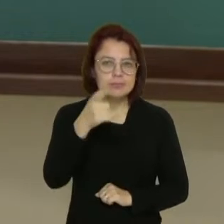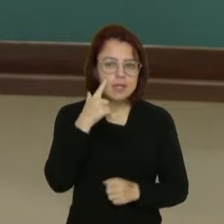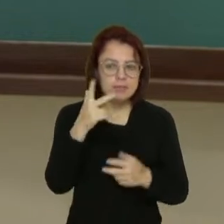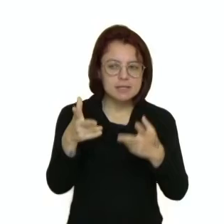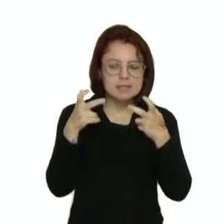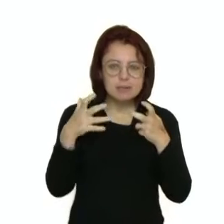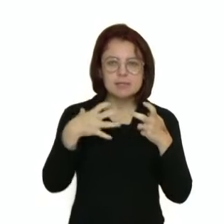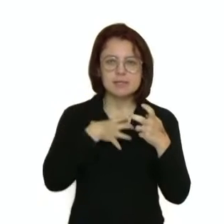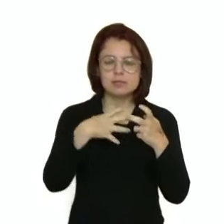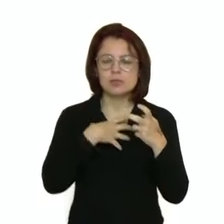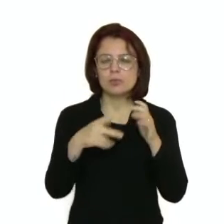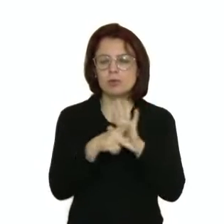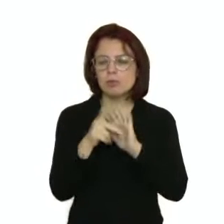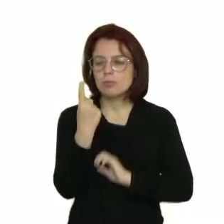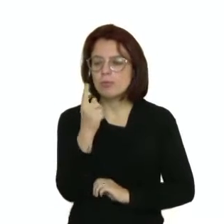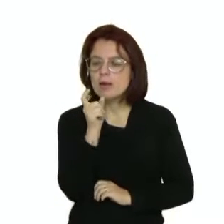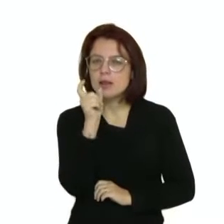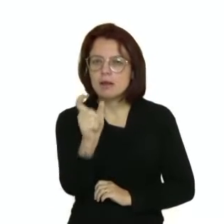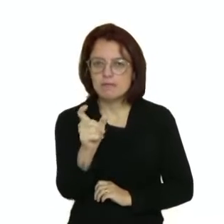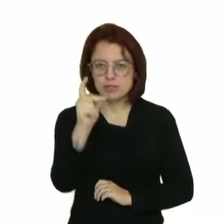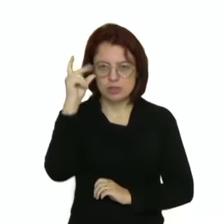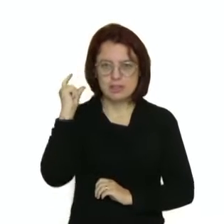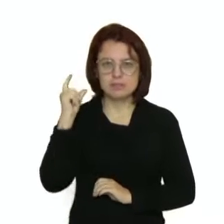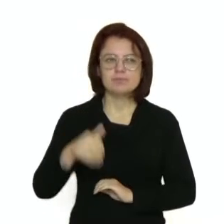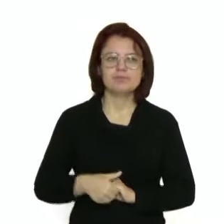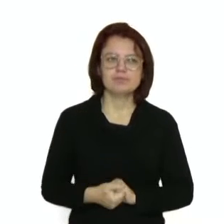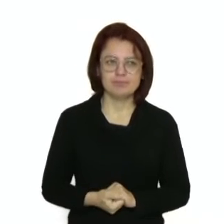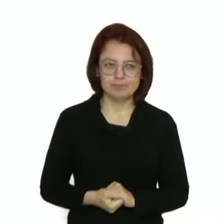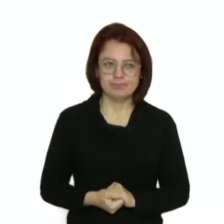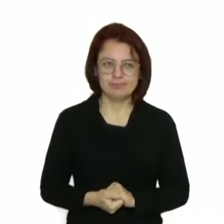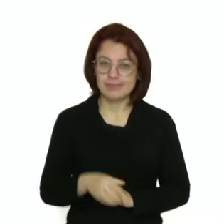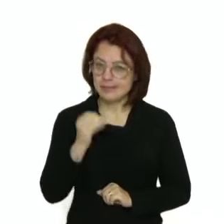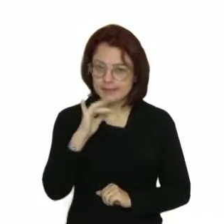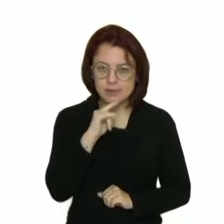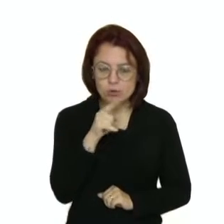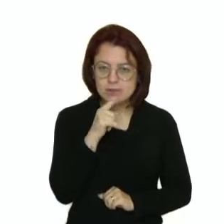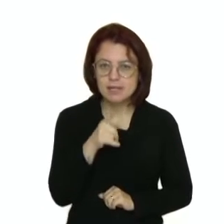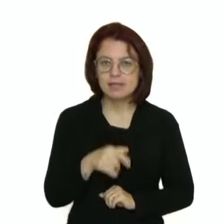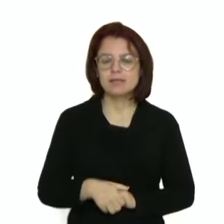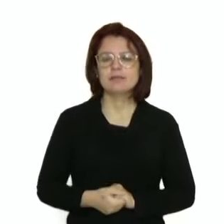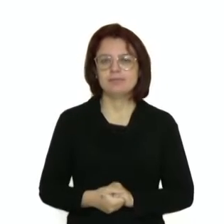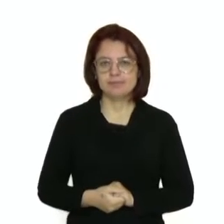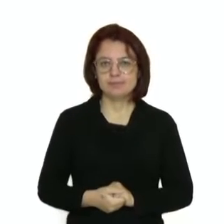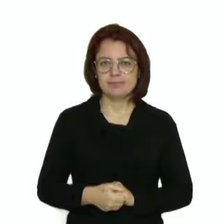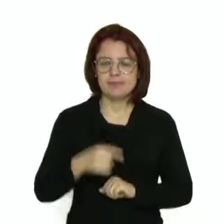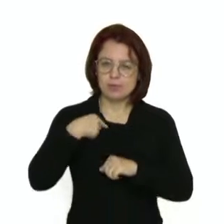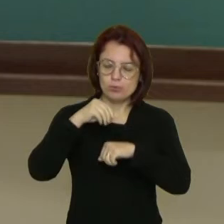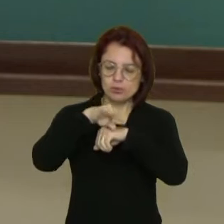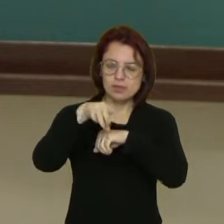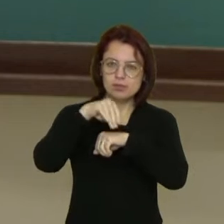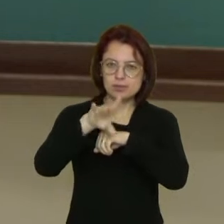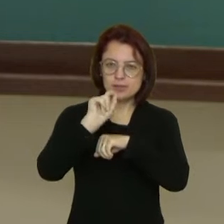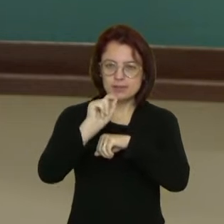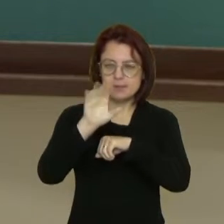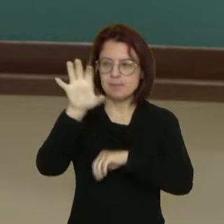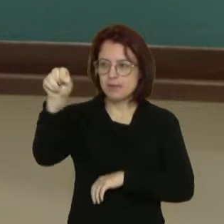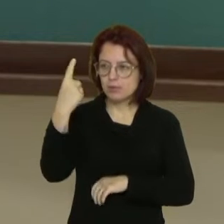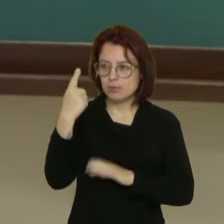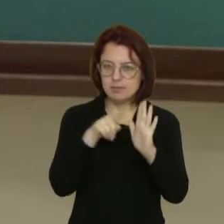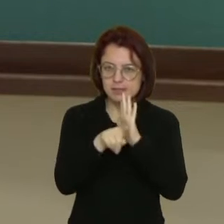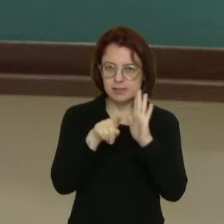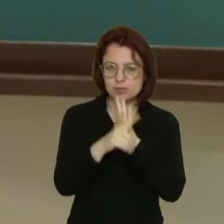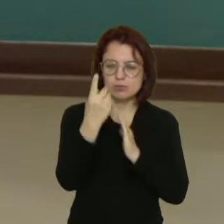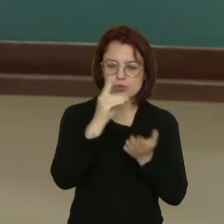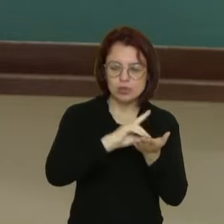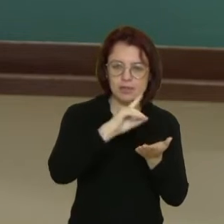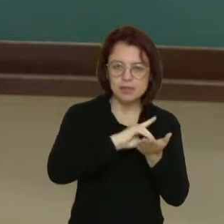perceber o sentido de uma palavra, expressão antiga? Se não consegue, fica a dica. Pega uma pesquisa, um